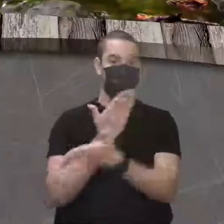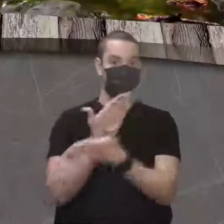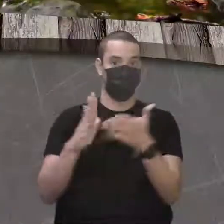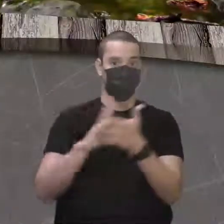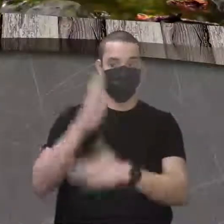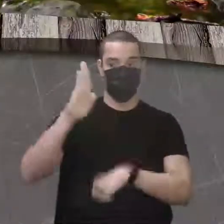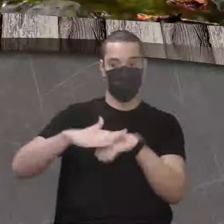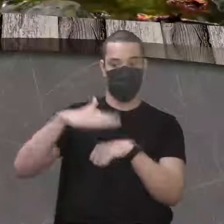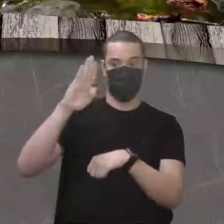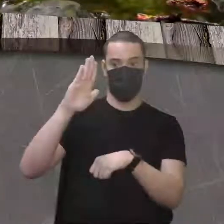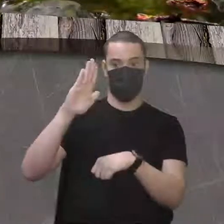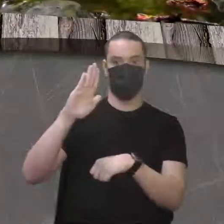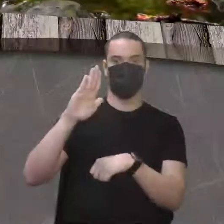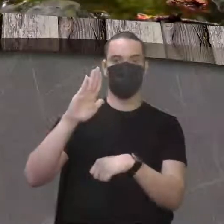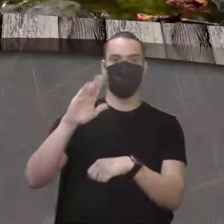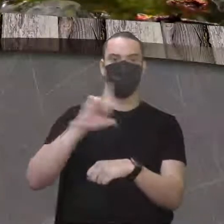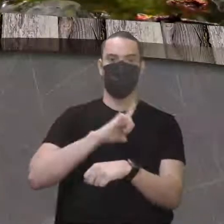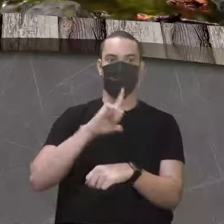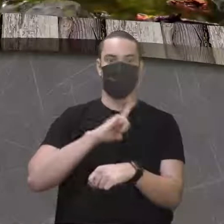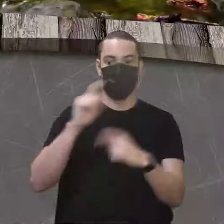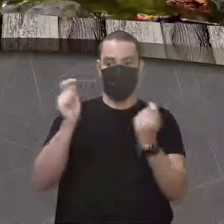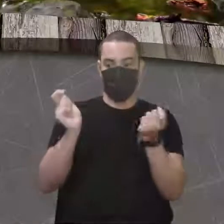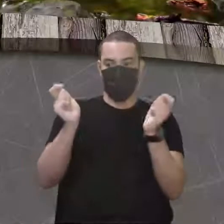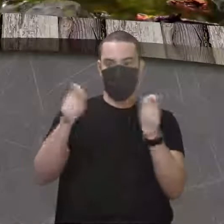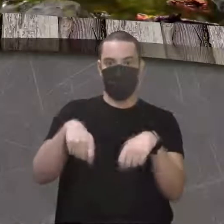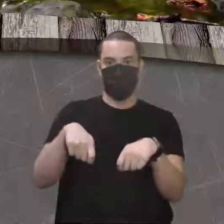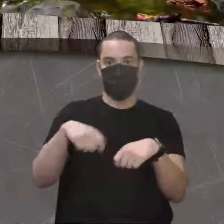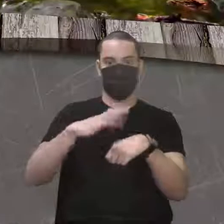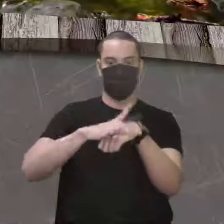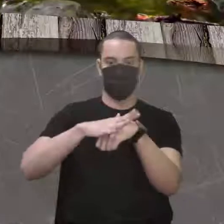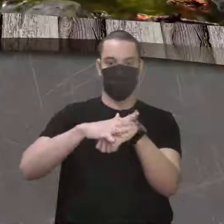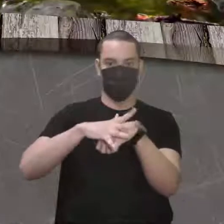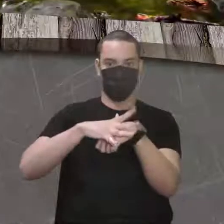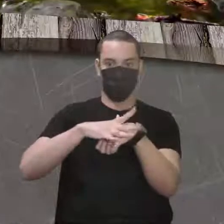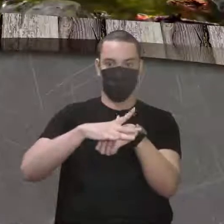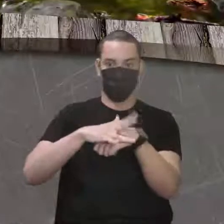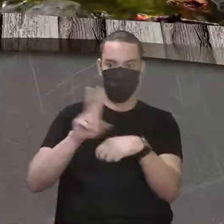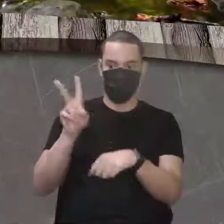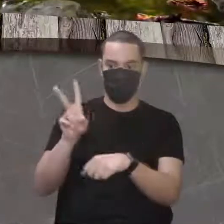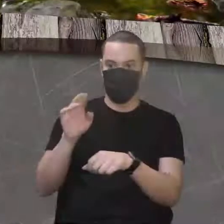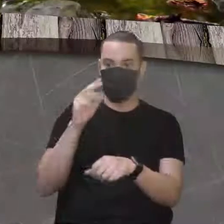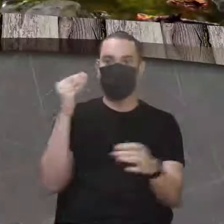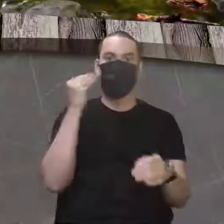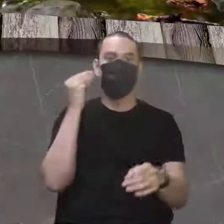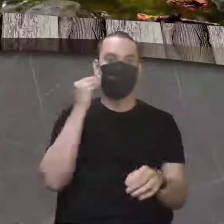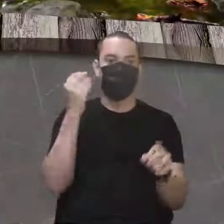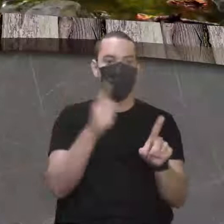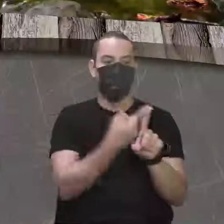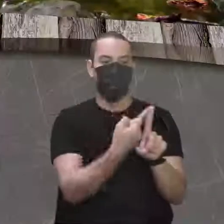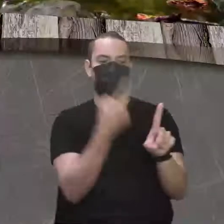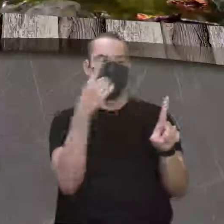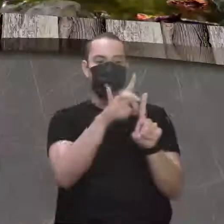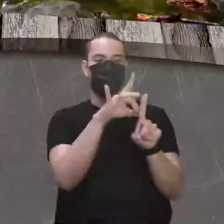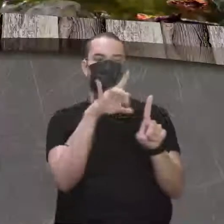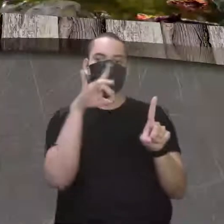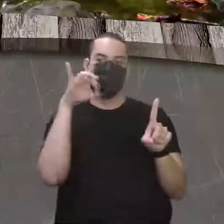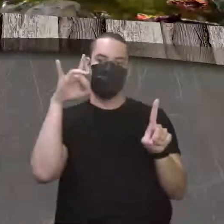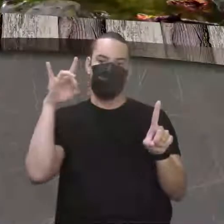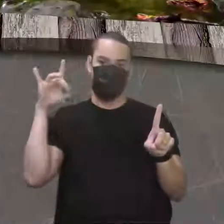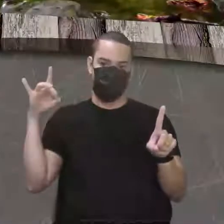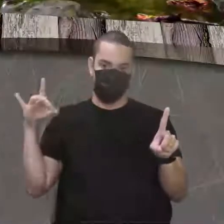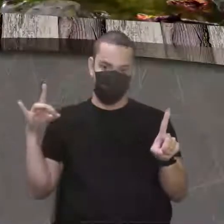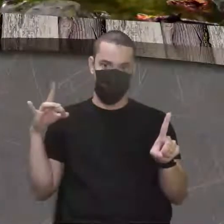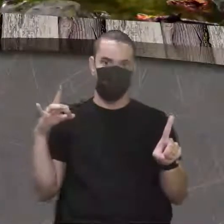são mais, têm uma alta capacidade de patogenicidade, isolados, como aqueles que